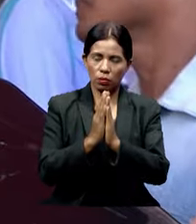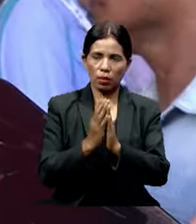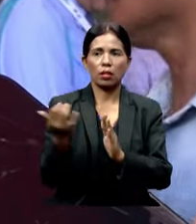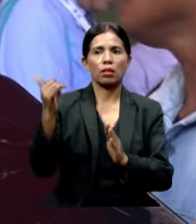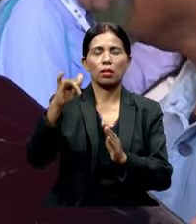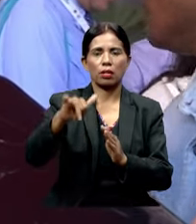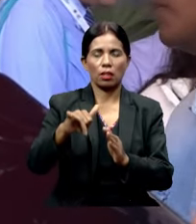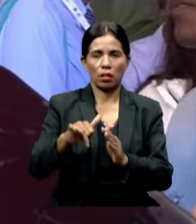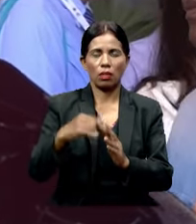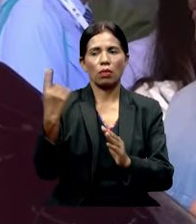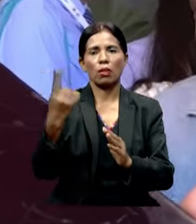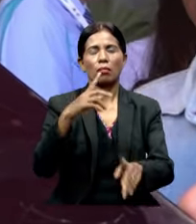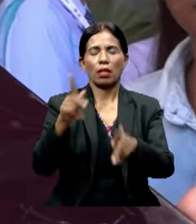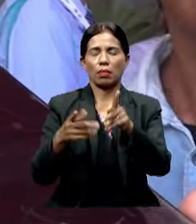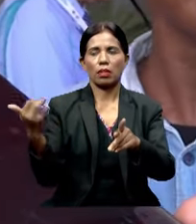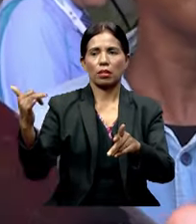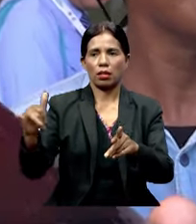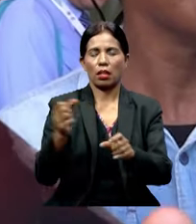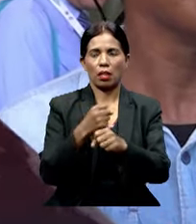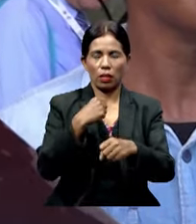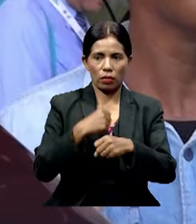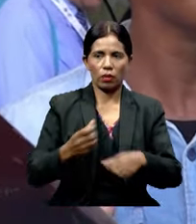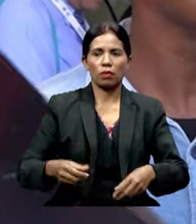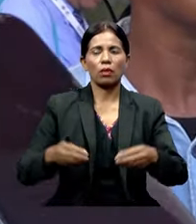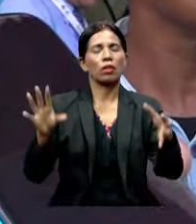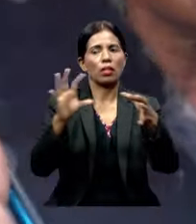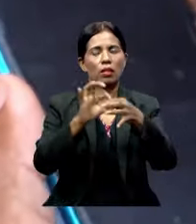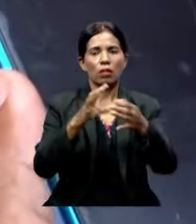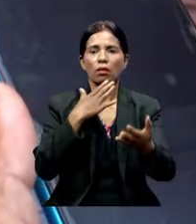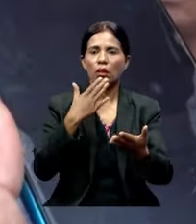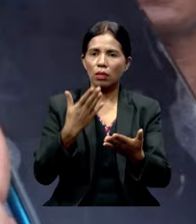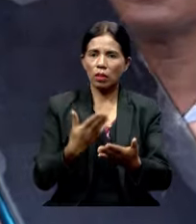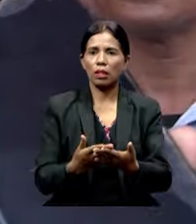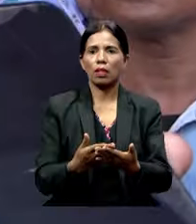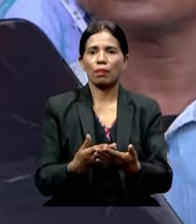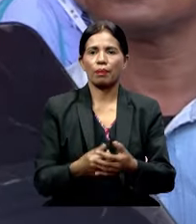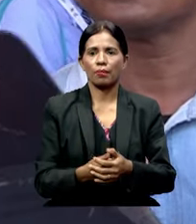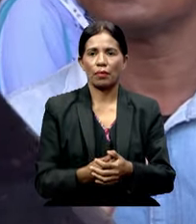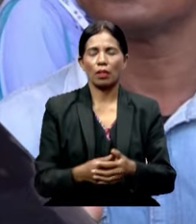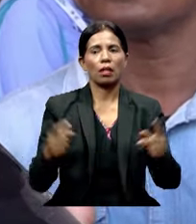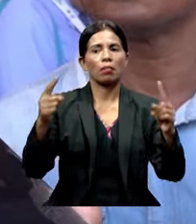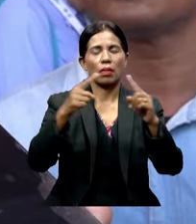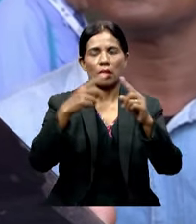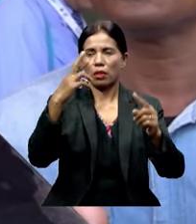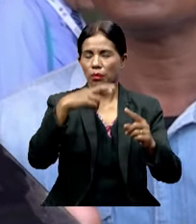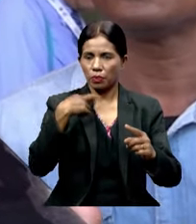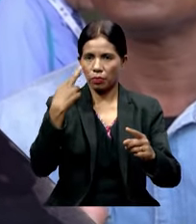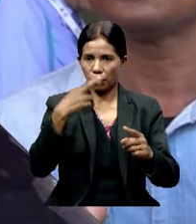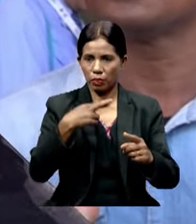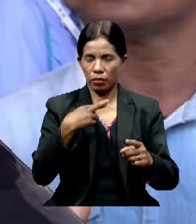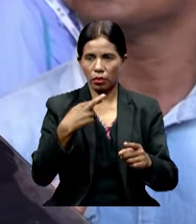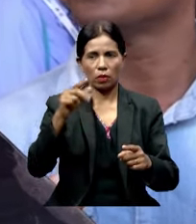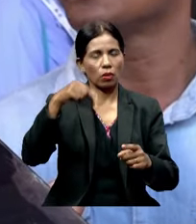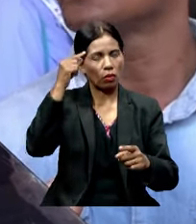badit sirnya klien te kay bay bayin sir halo tena liga sound dia ne be badit fos ne be maka